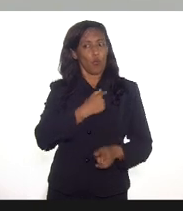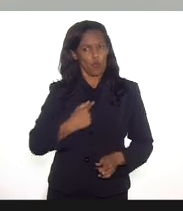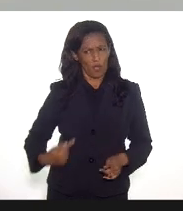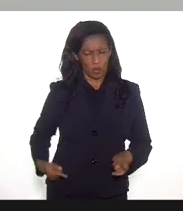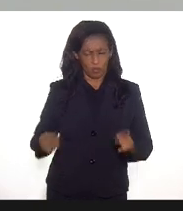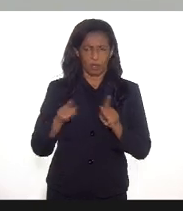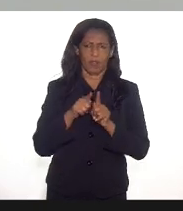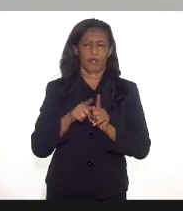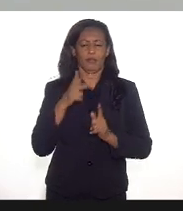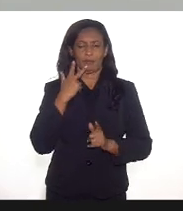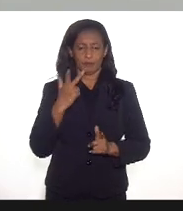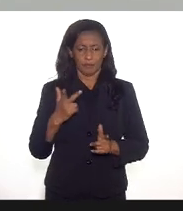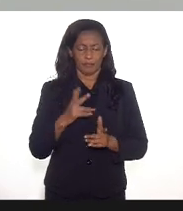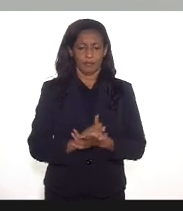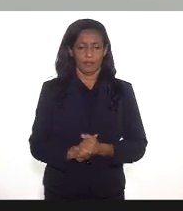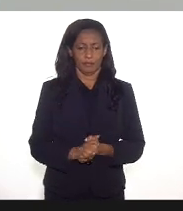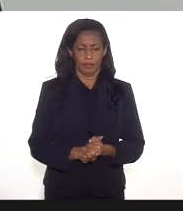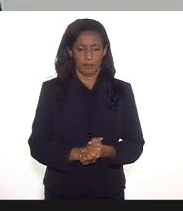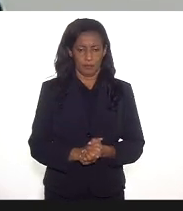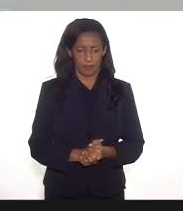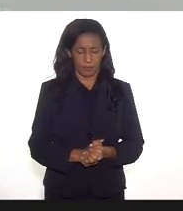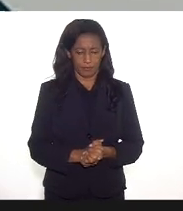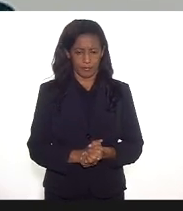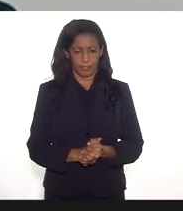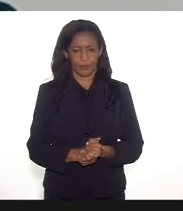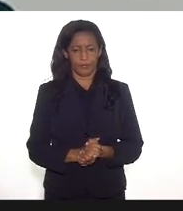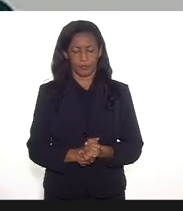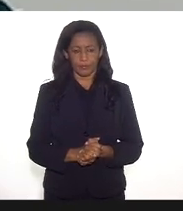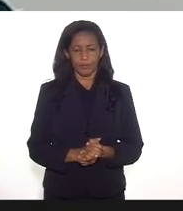Castro. O que eu,